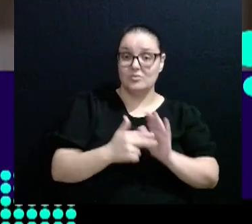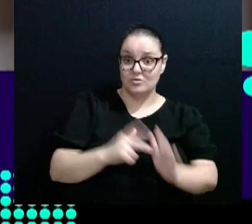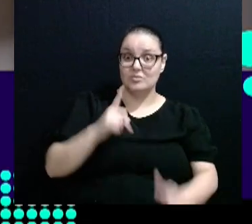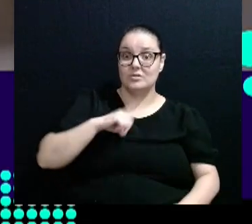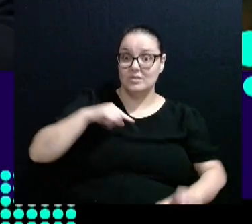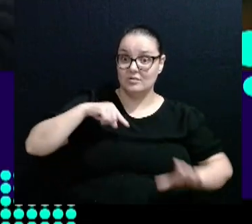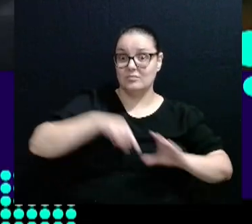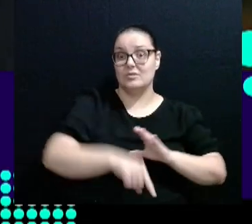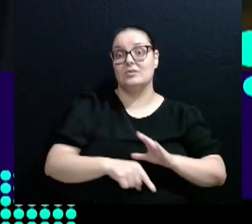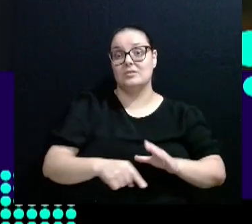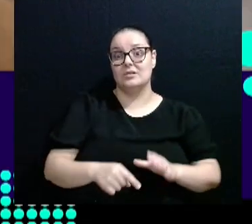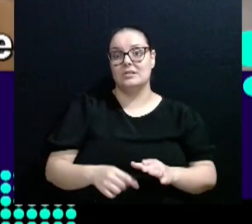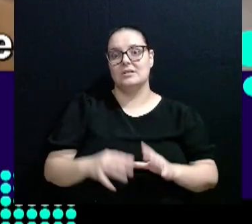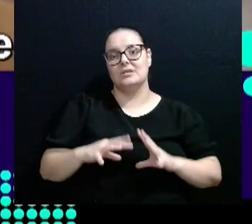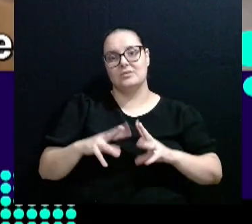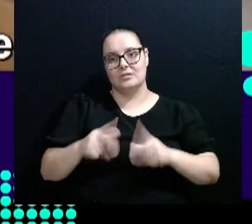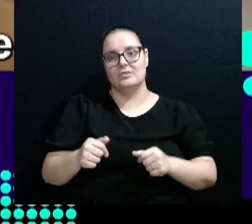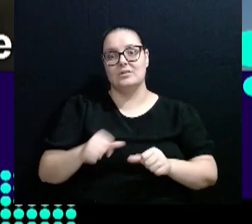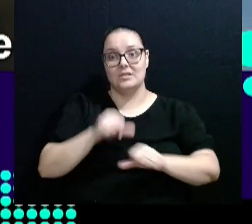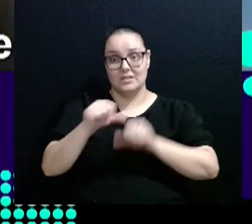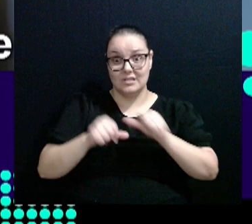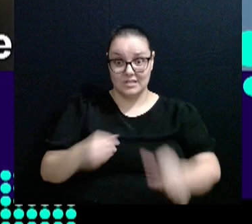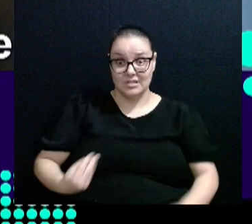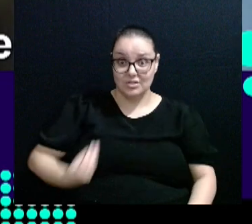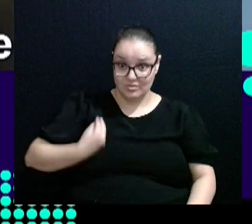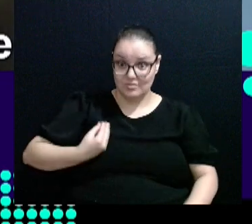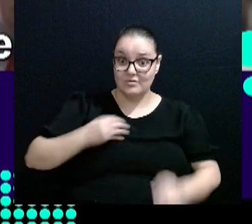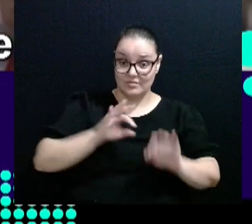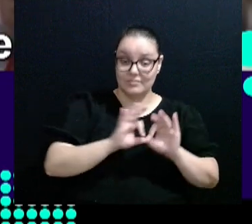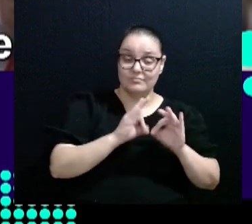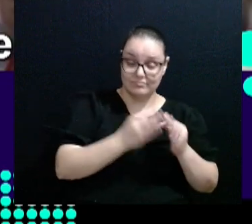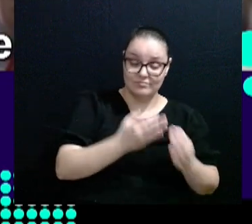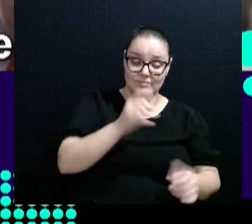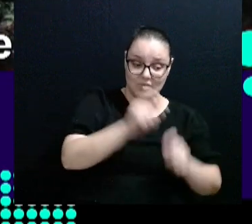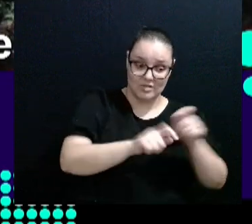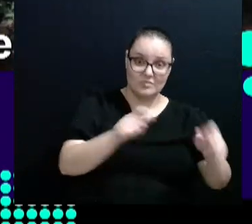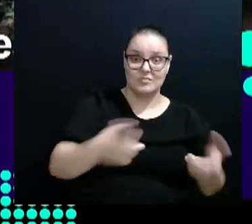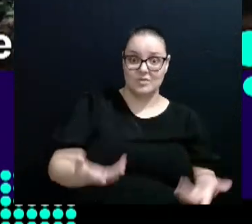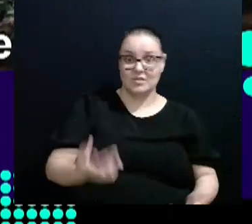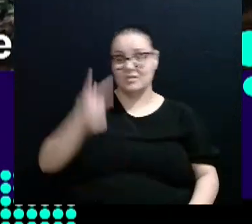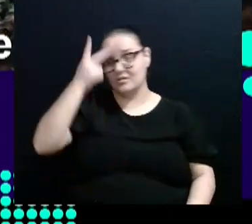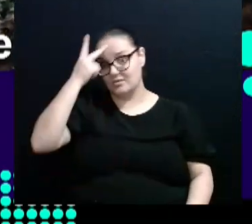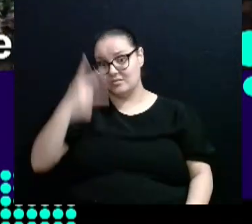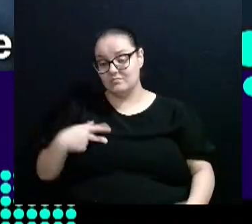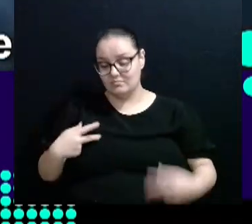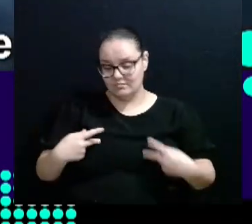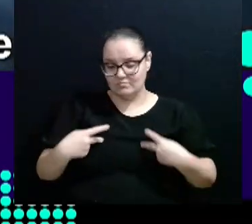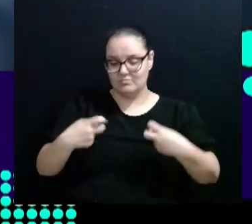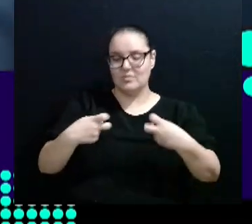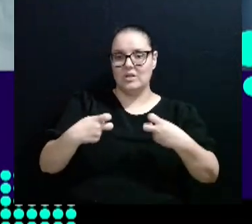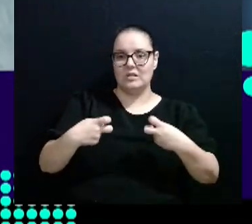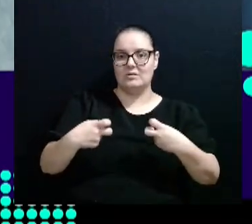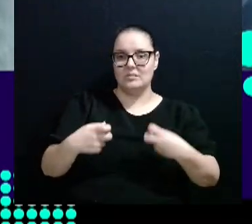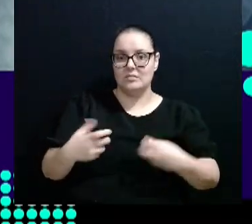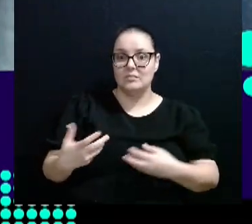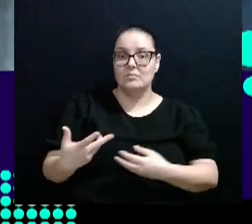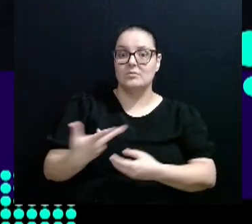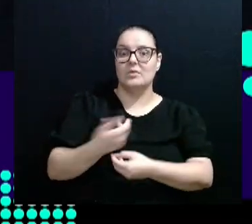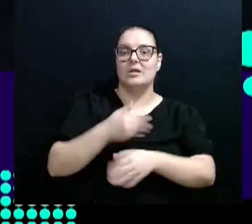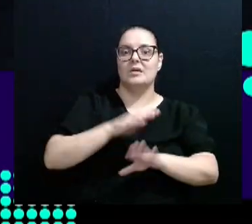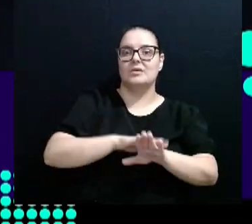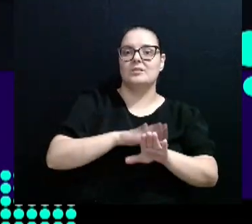genuíno, transformando a vida das pessoas e a sua própria percepção sobre a arte de atuar.